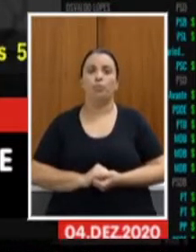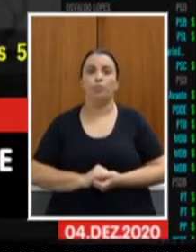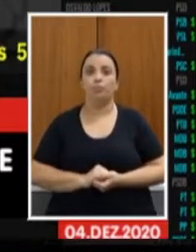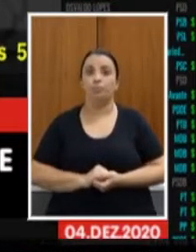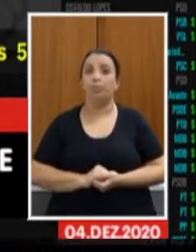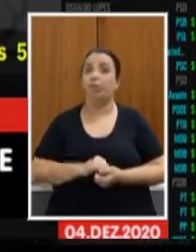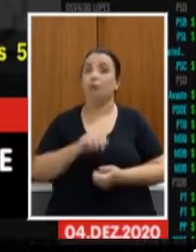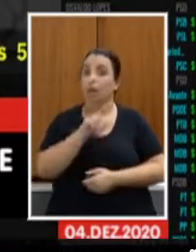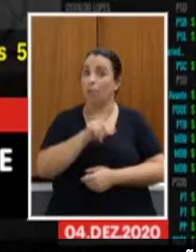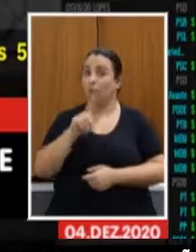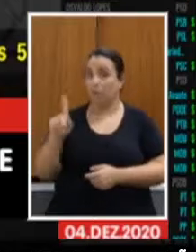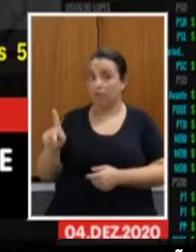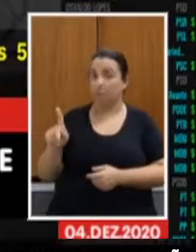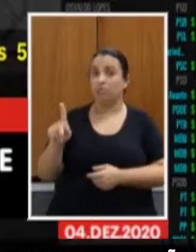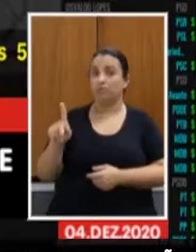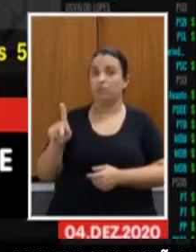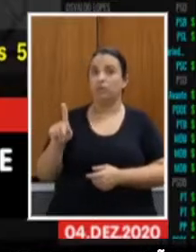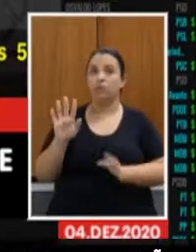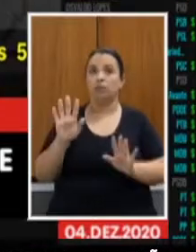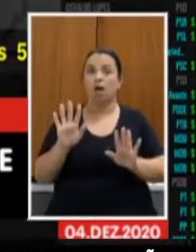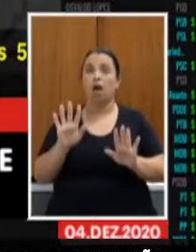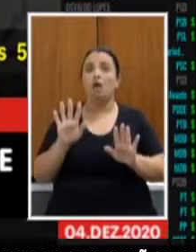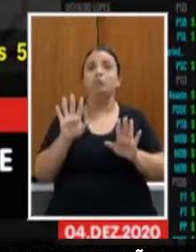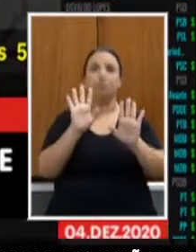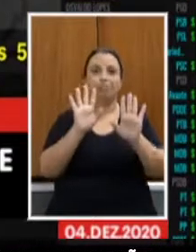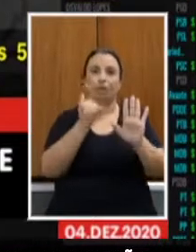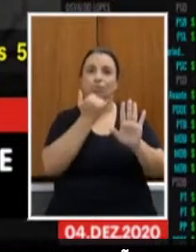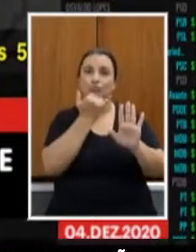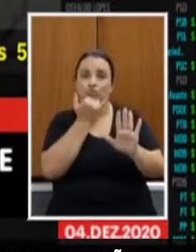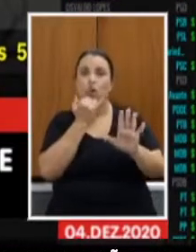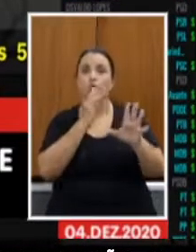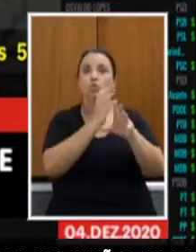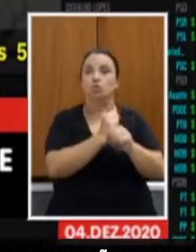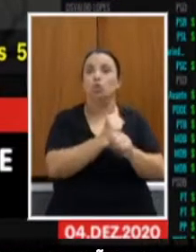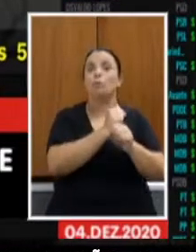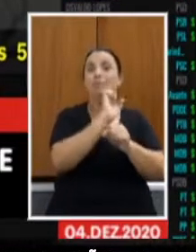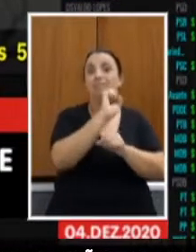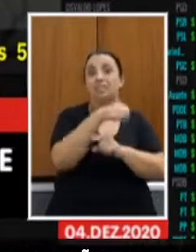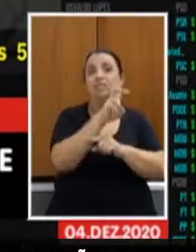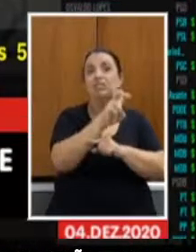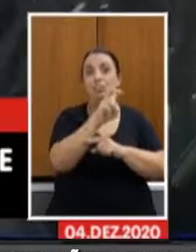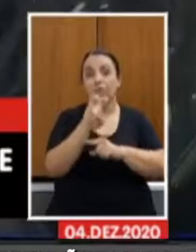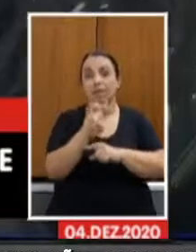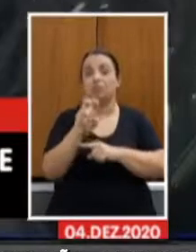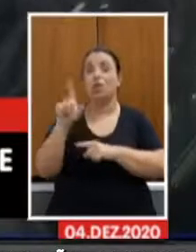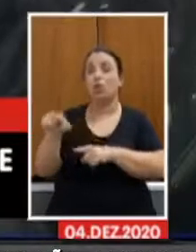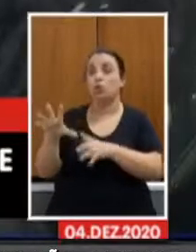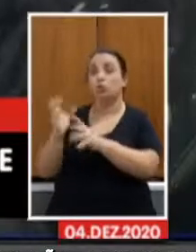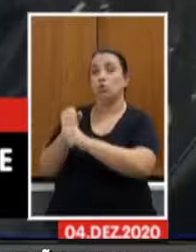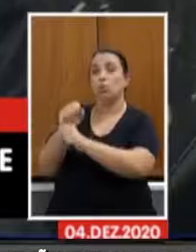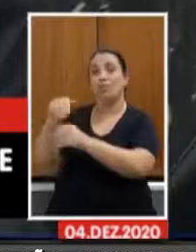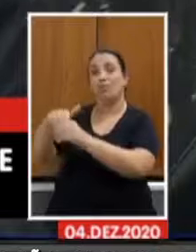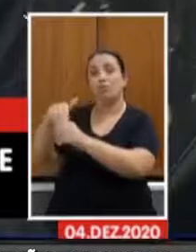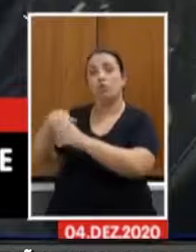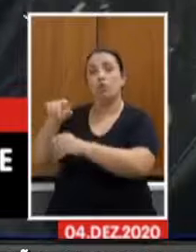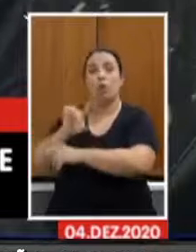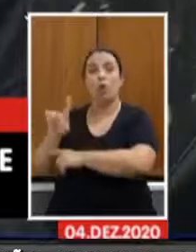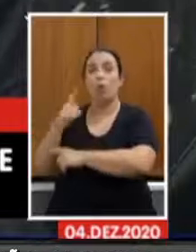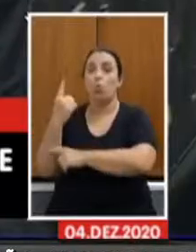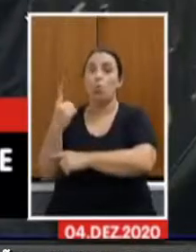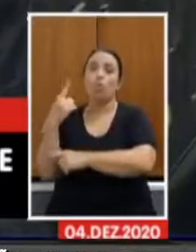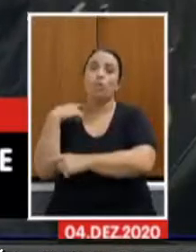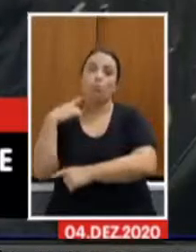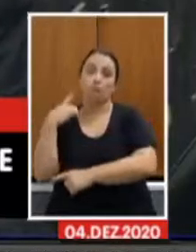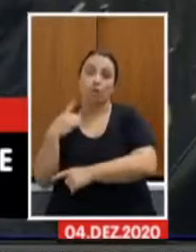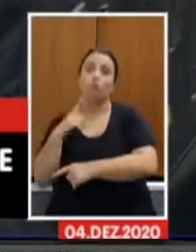A presidência vai proceder. Votaram sim 55, senhoras e senhores deputados. Votou não um deputado.